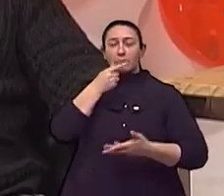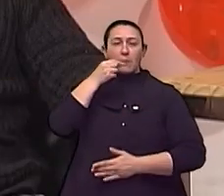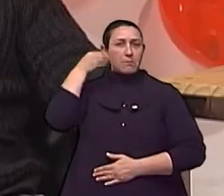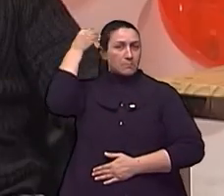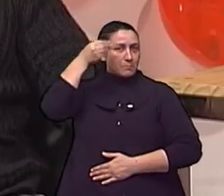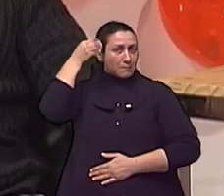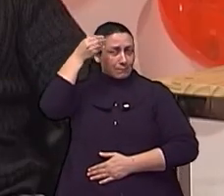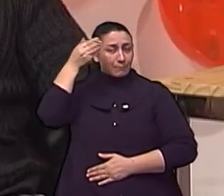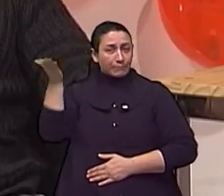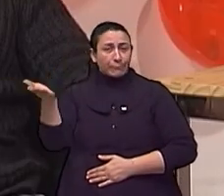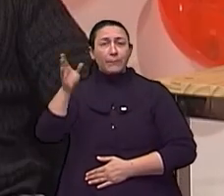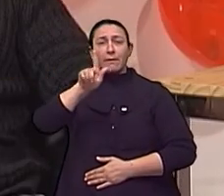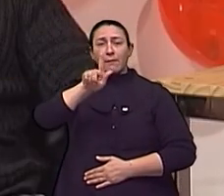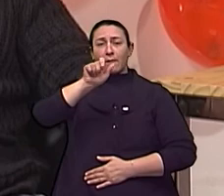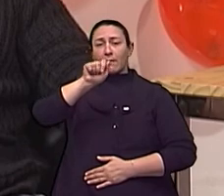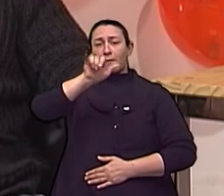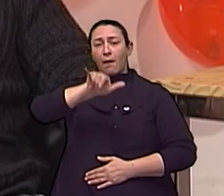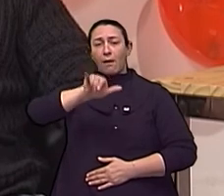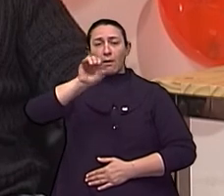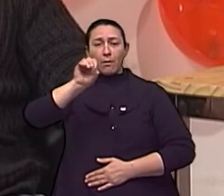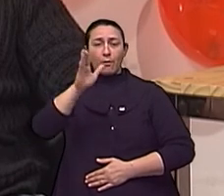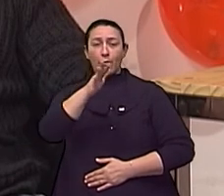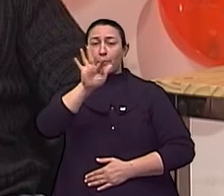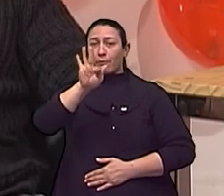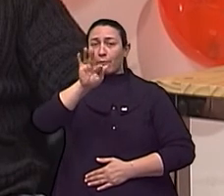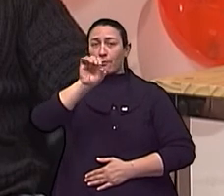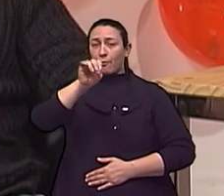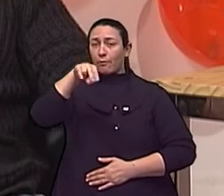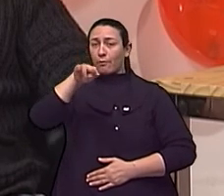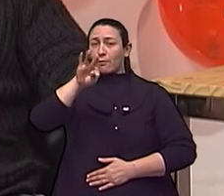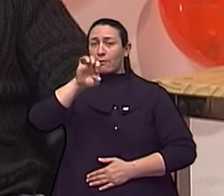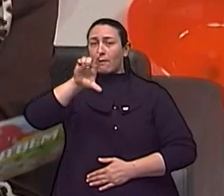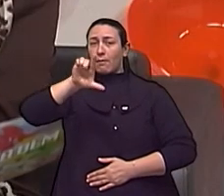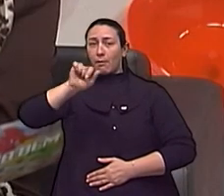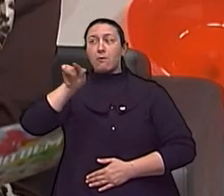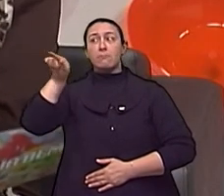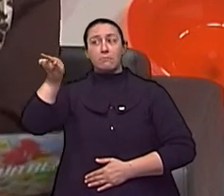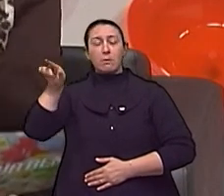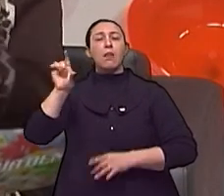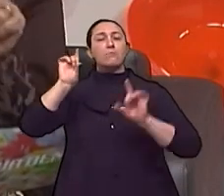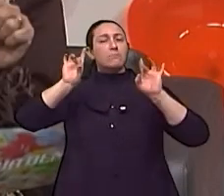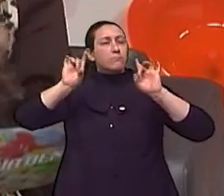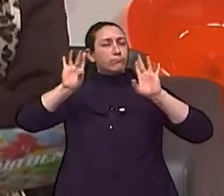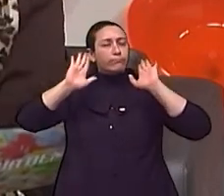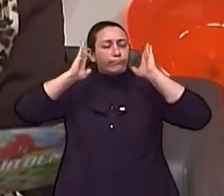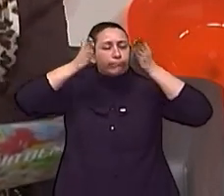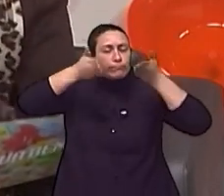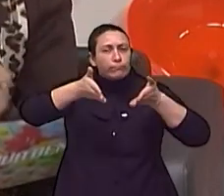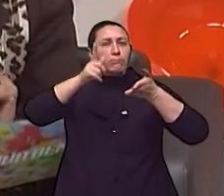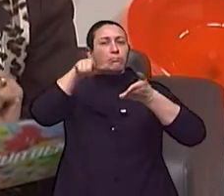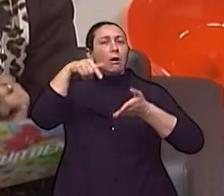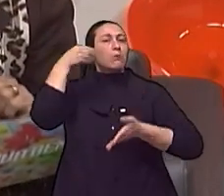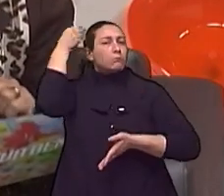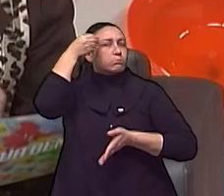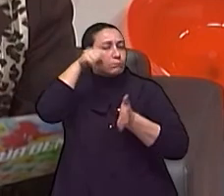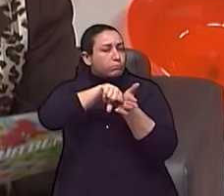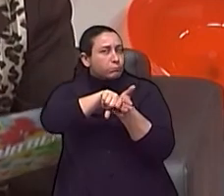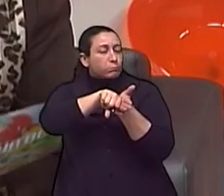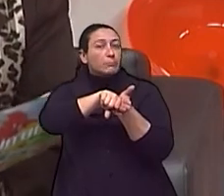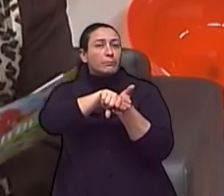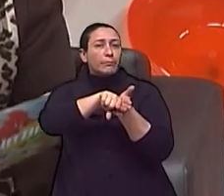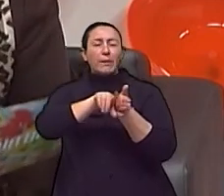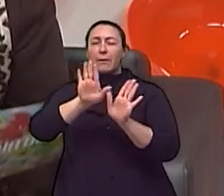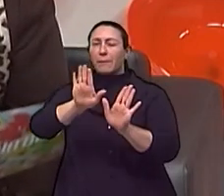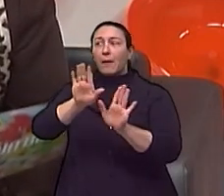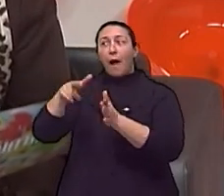o gaio fontella e também especialista e psicanálise mas hoje antes de eu conversar com o galho